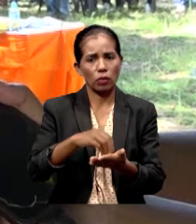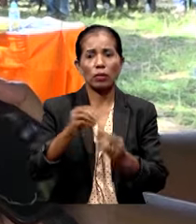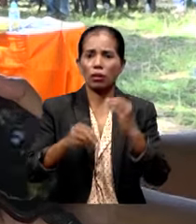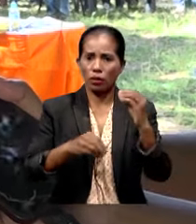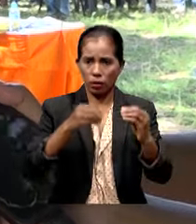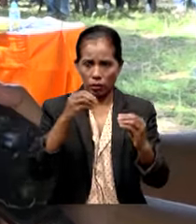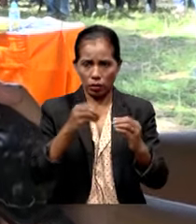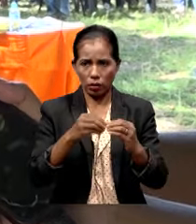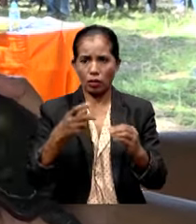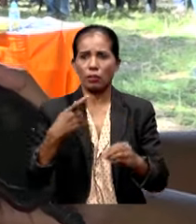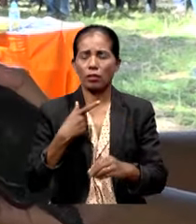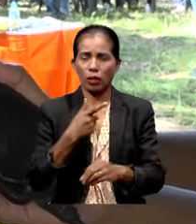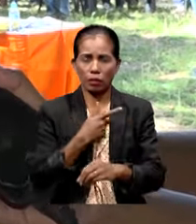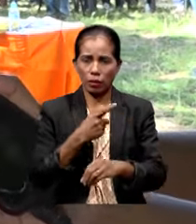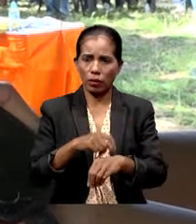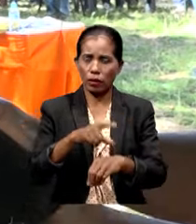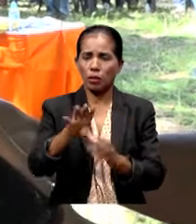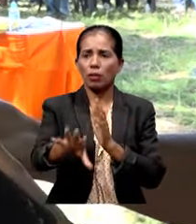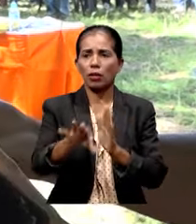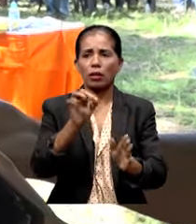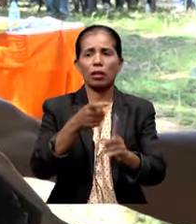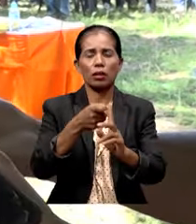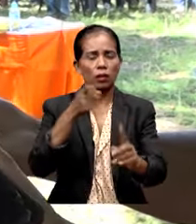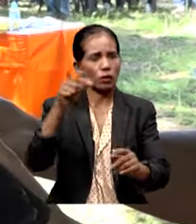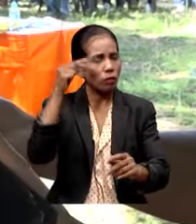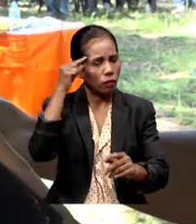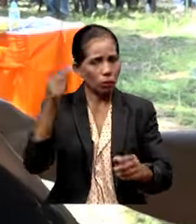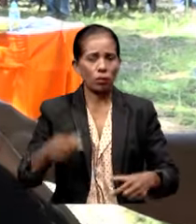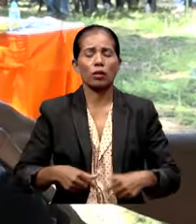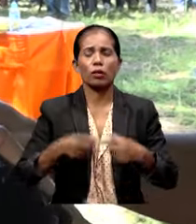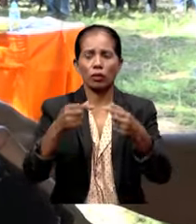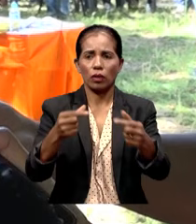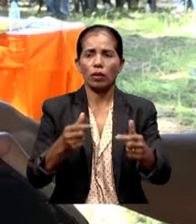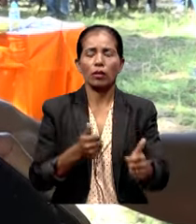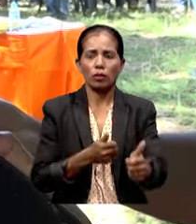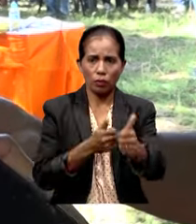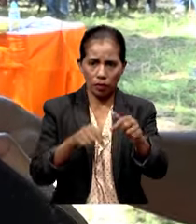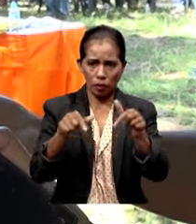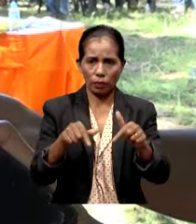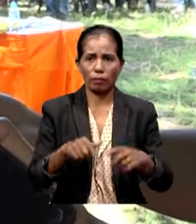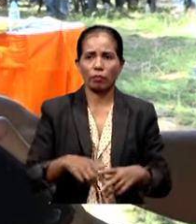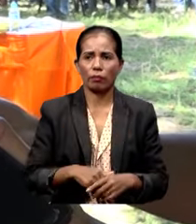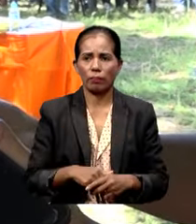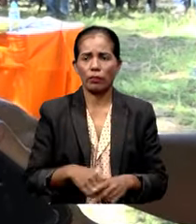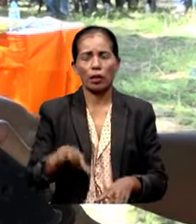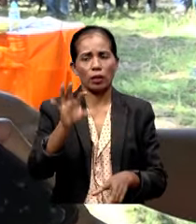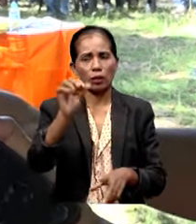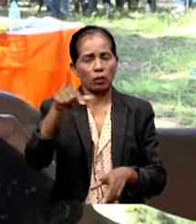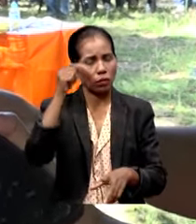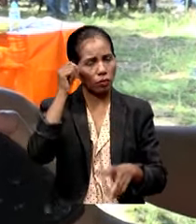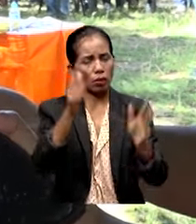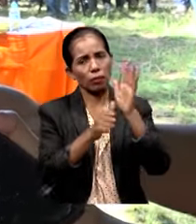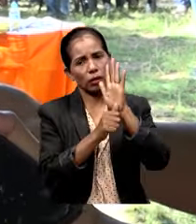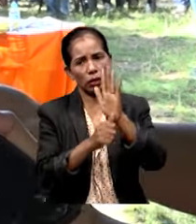o parlamento makili liho o governo mak propõe anta base ne mak nona governo apresenta candidato na